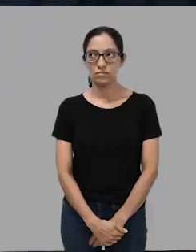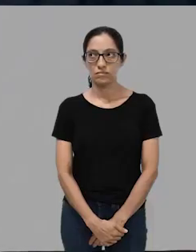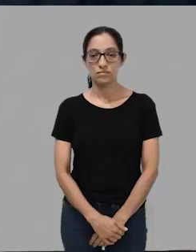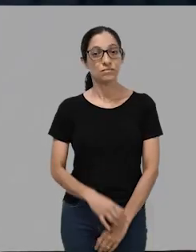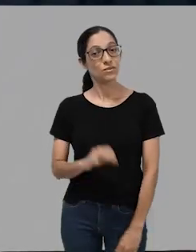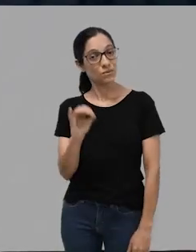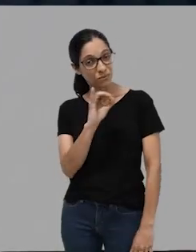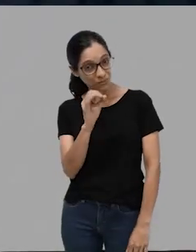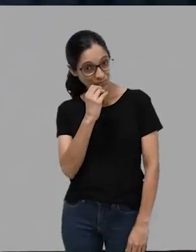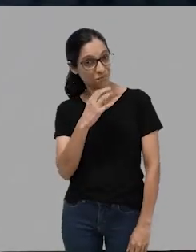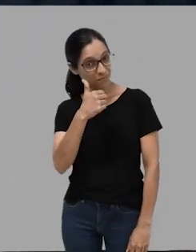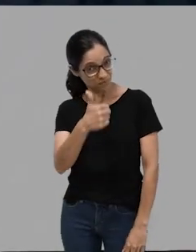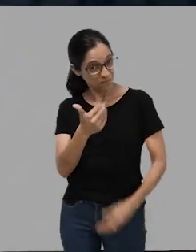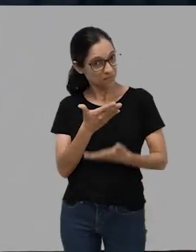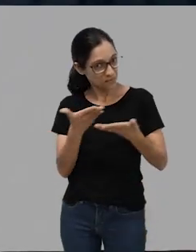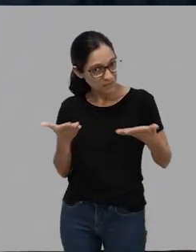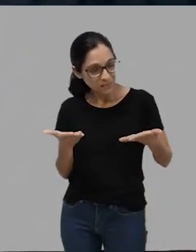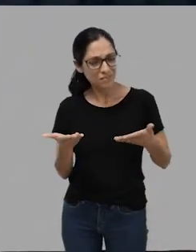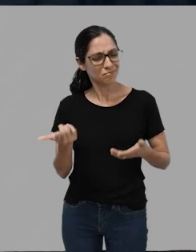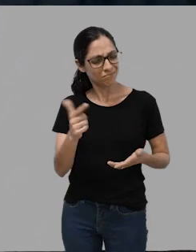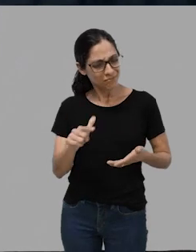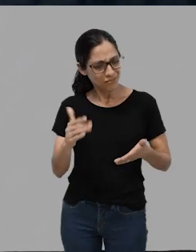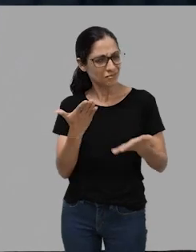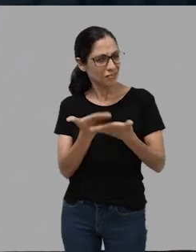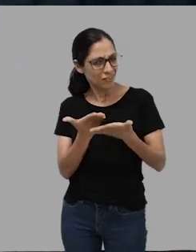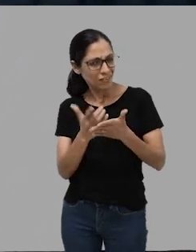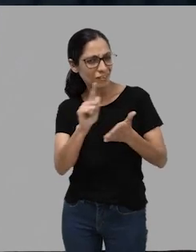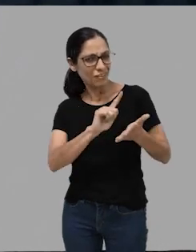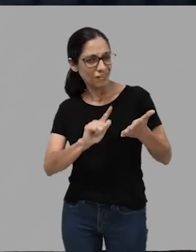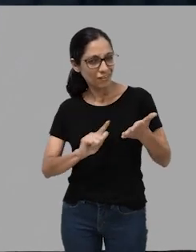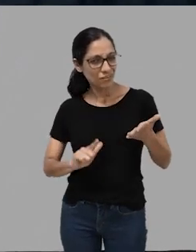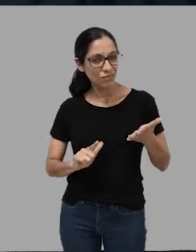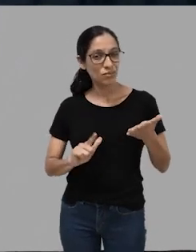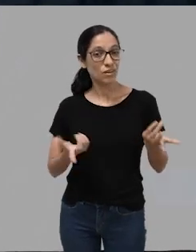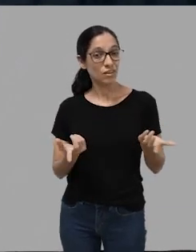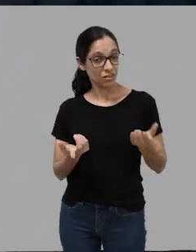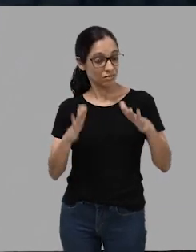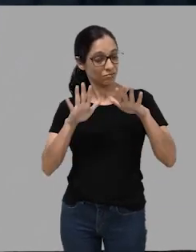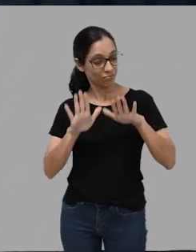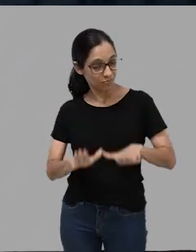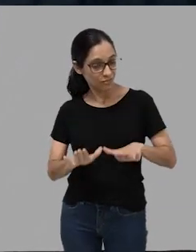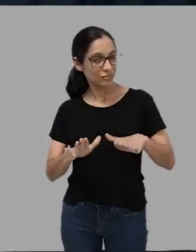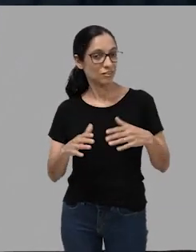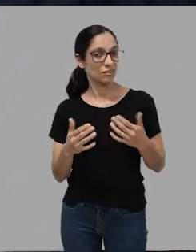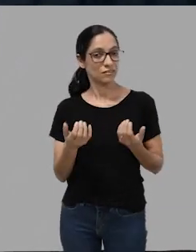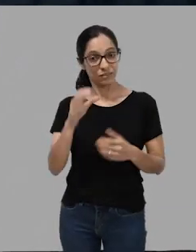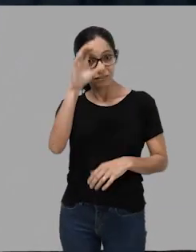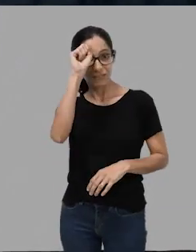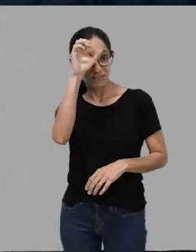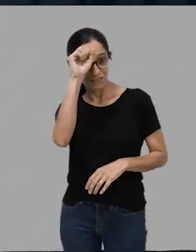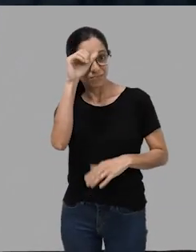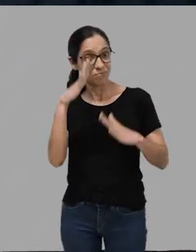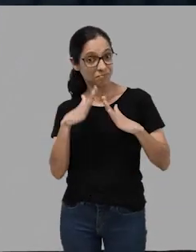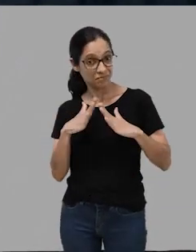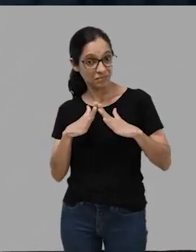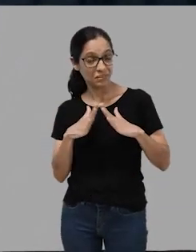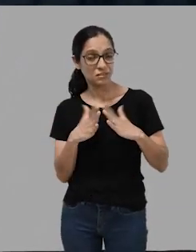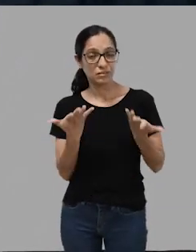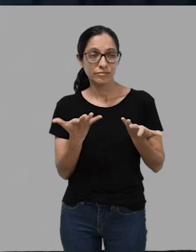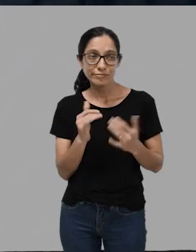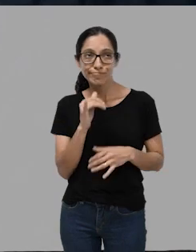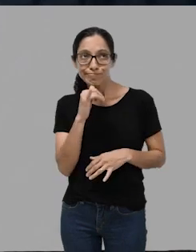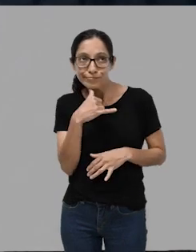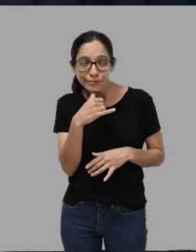tudo bem com vocês mais uma aula de literatura do nosso projeto fique em casa aprendendo infelizmente